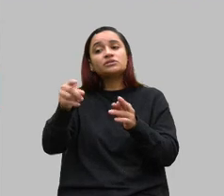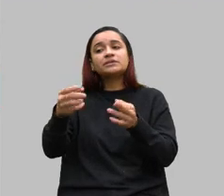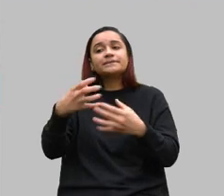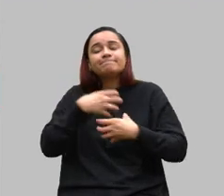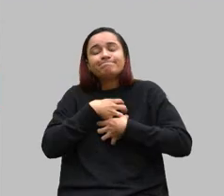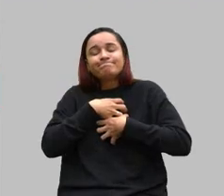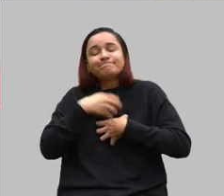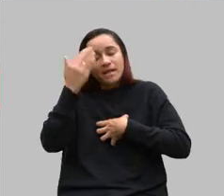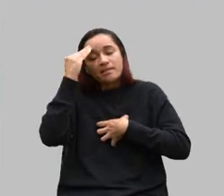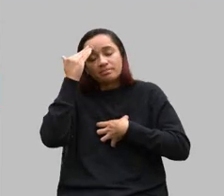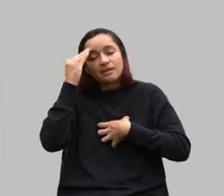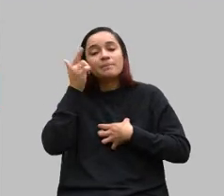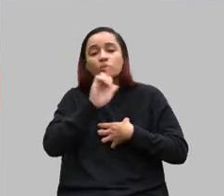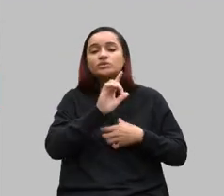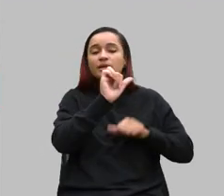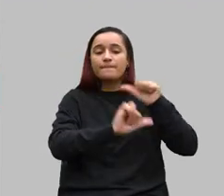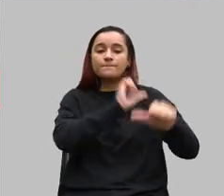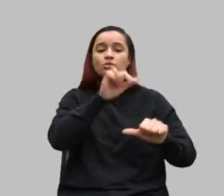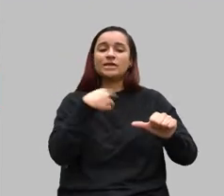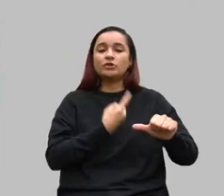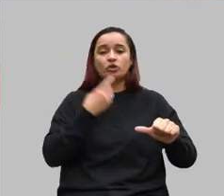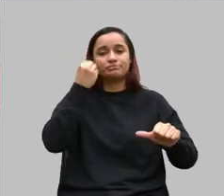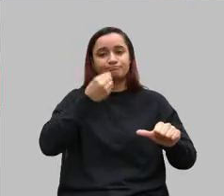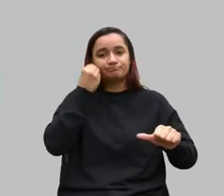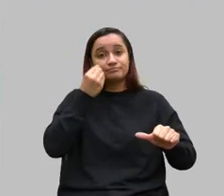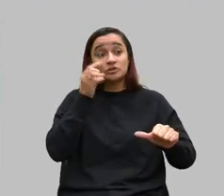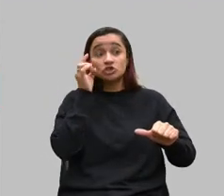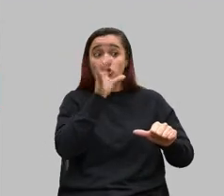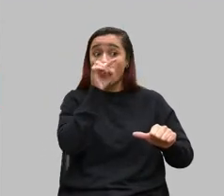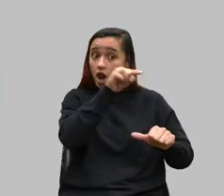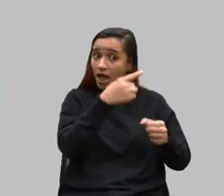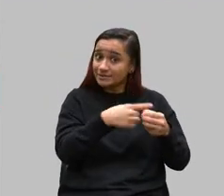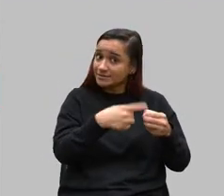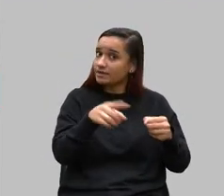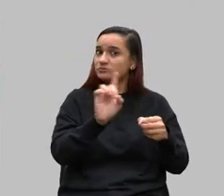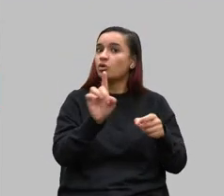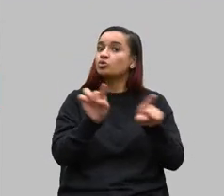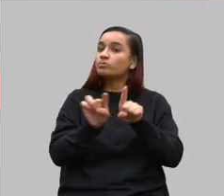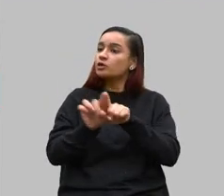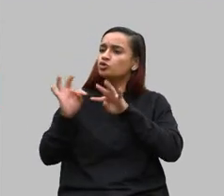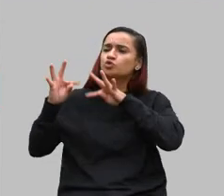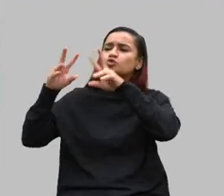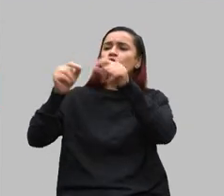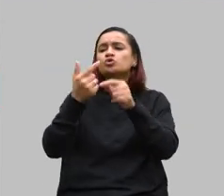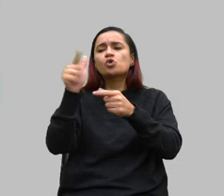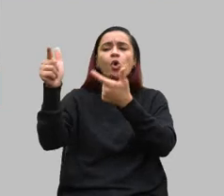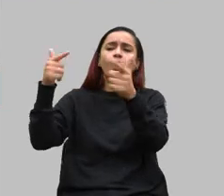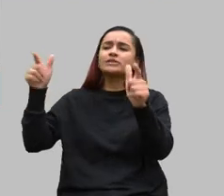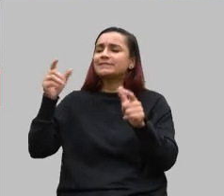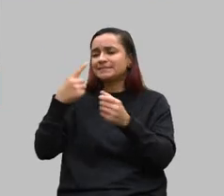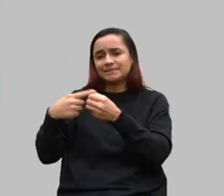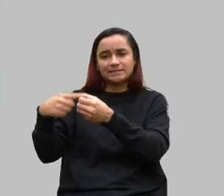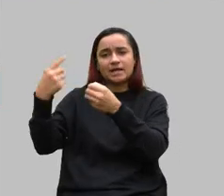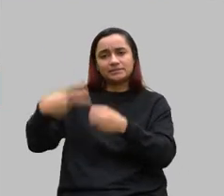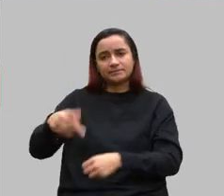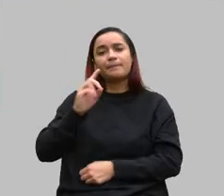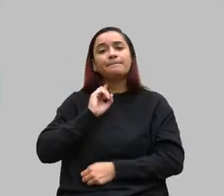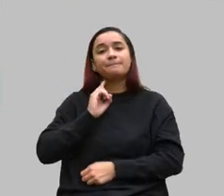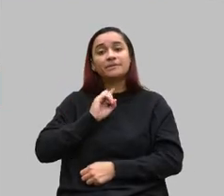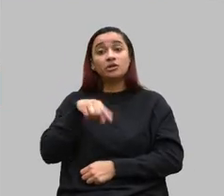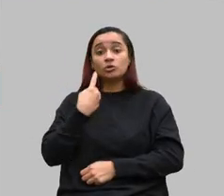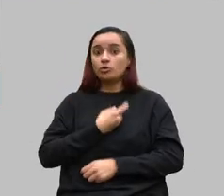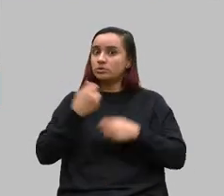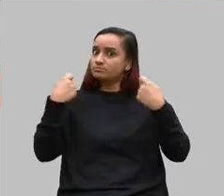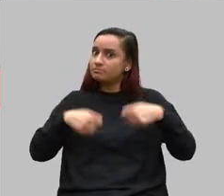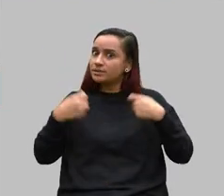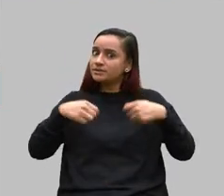mudar a nossa realidade não só de Juiz de Fora mas de todas as cidades de Minas nós precisamos reagir a